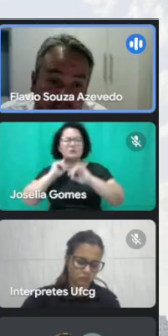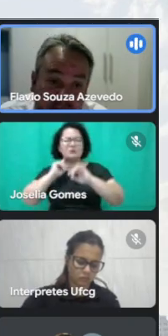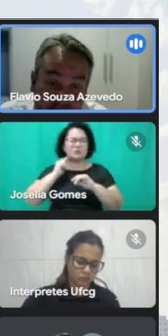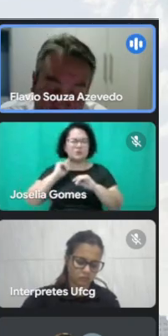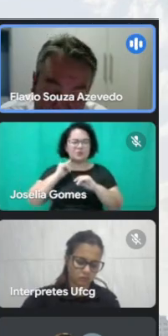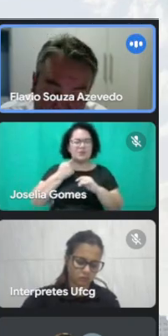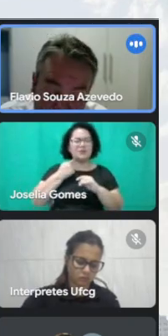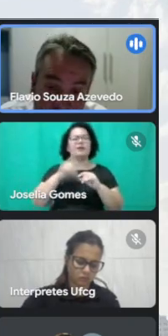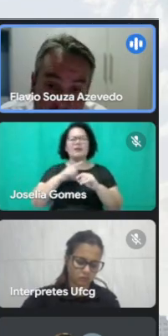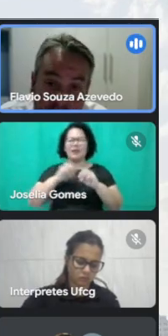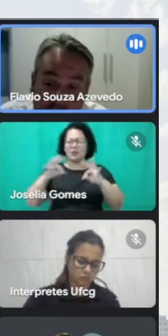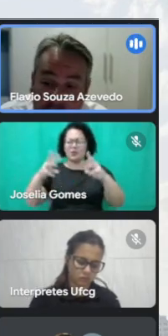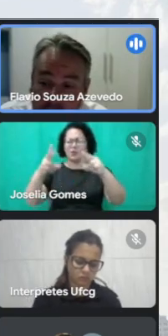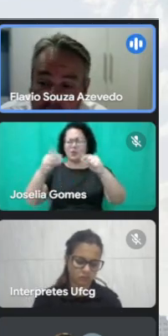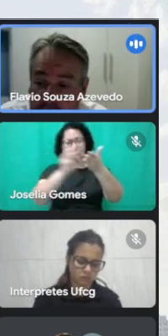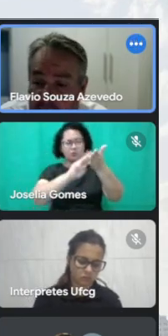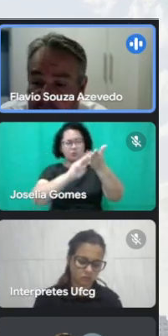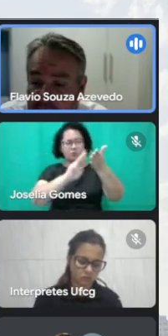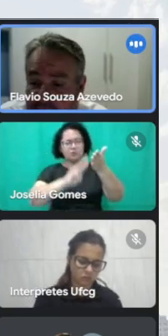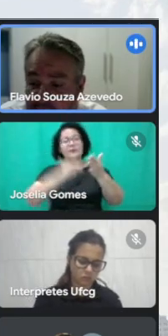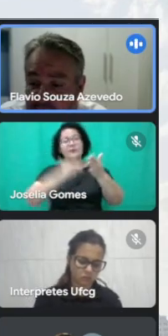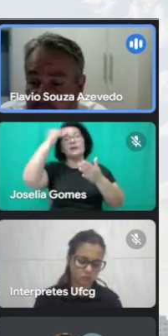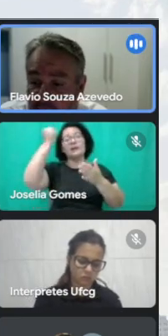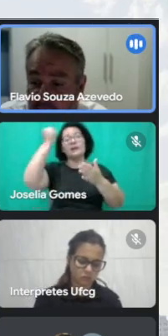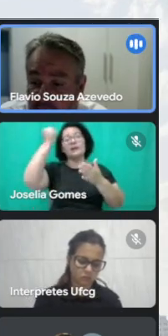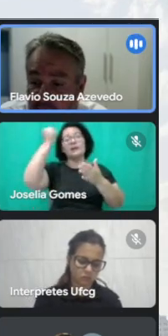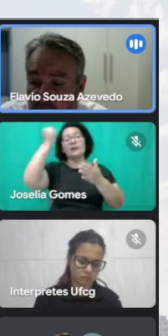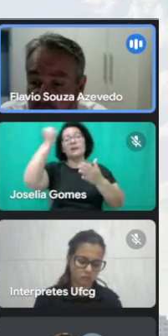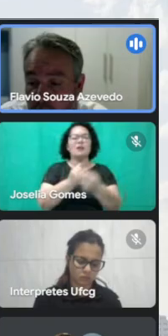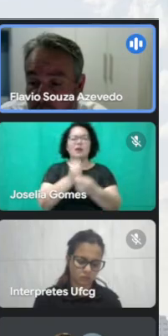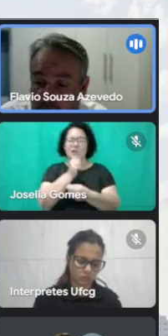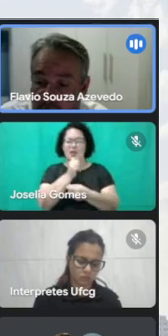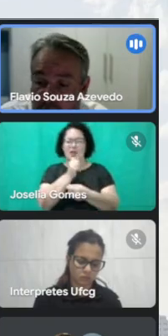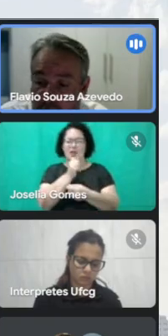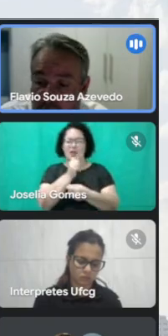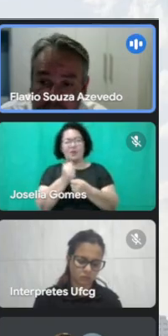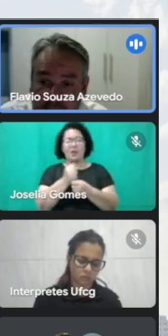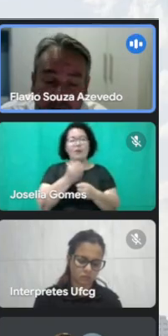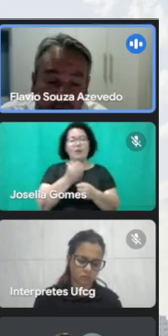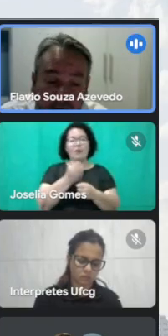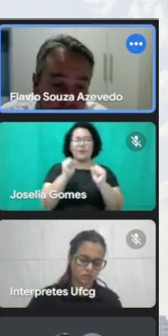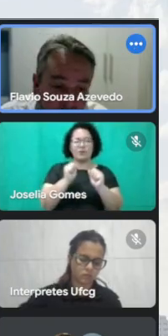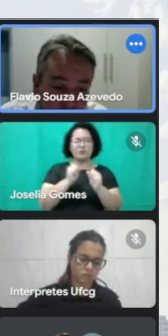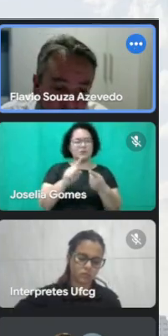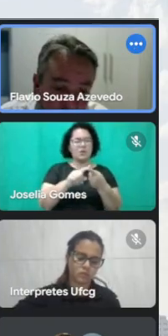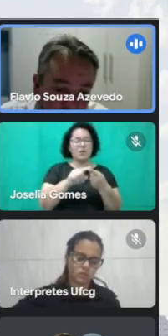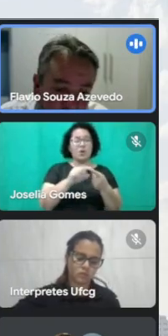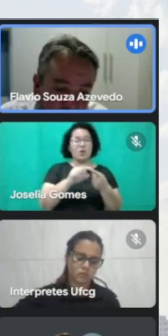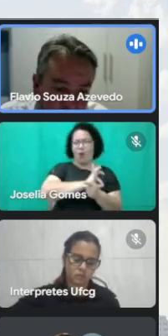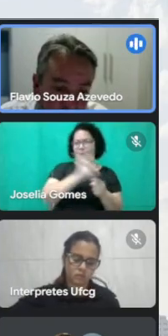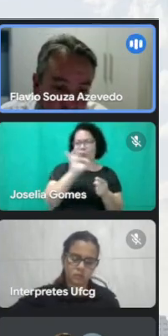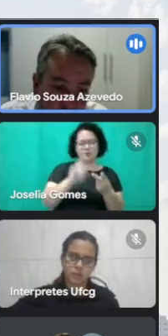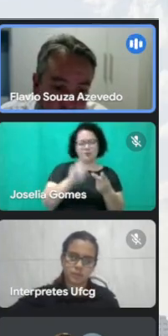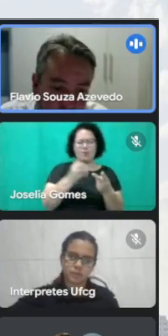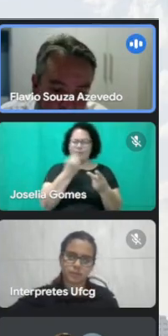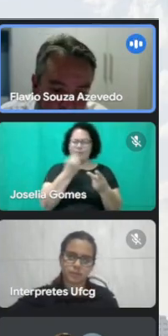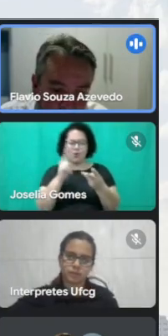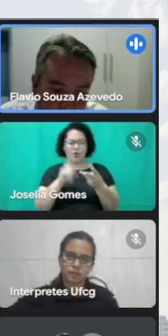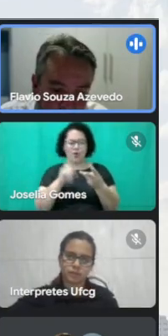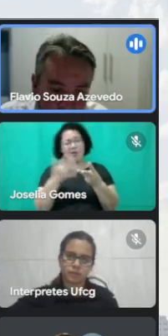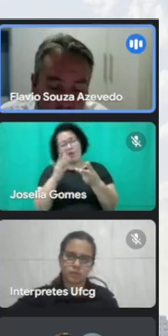para vocês saber a qualidade da água. Então, ela é classificada em ótima, boa, regular, ruim ou péssima. Então, foram feitos